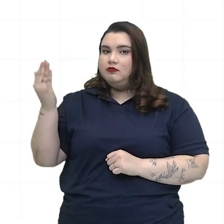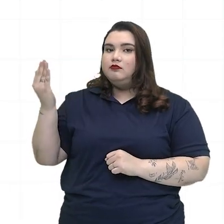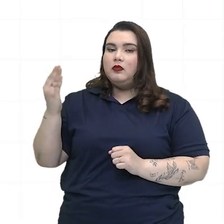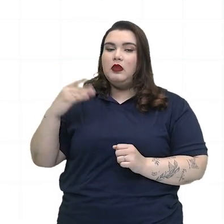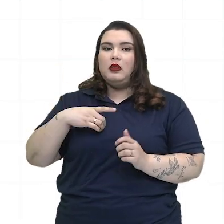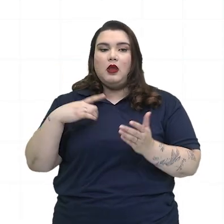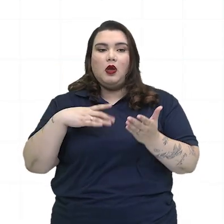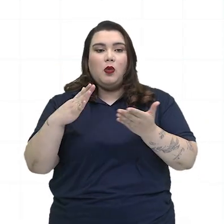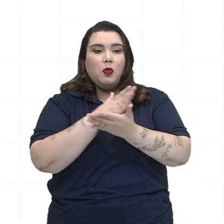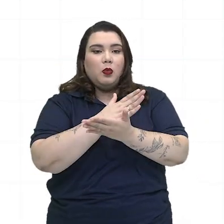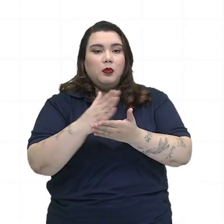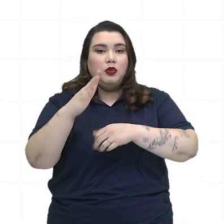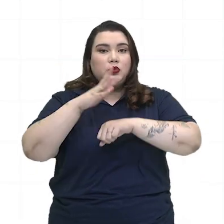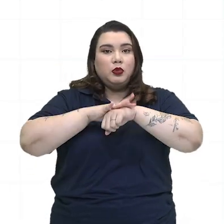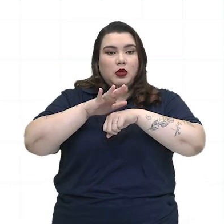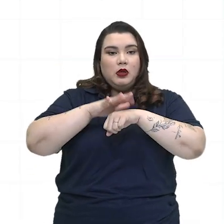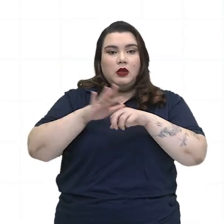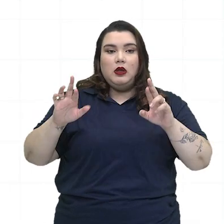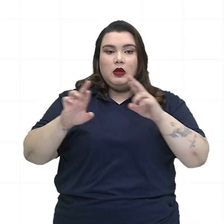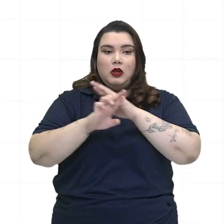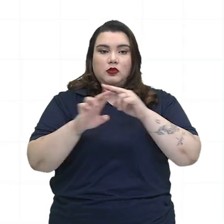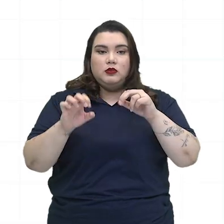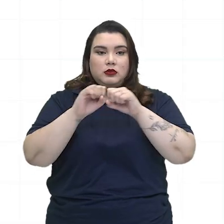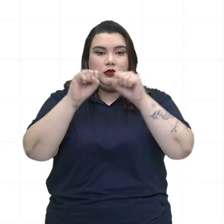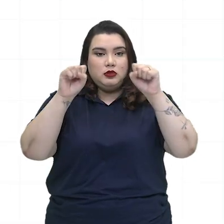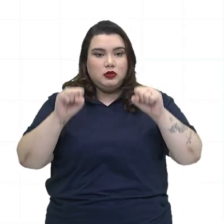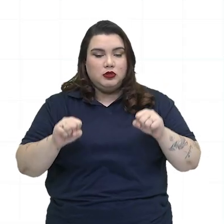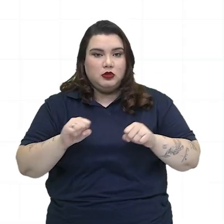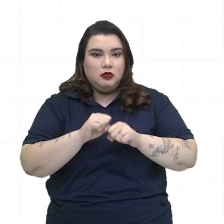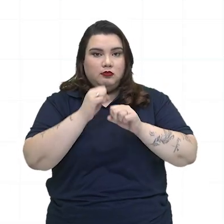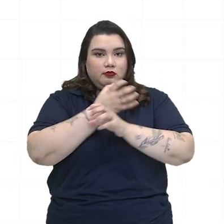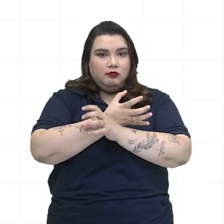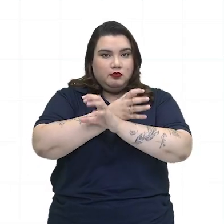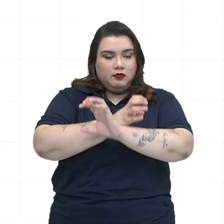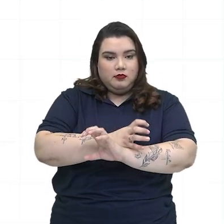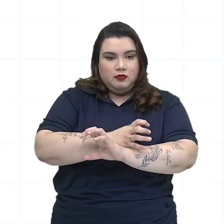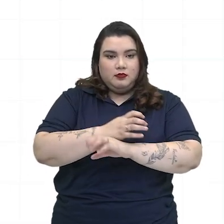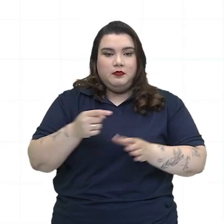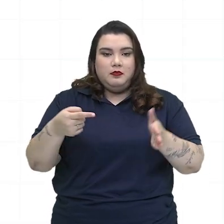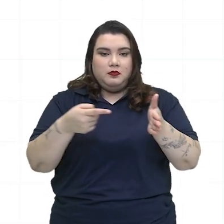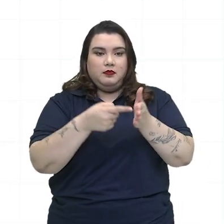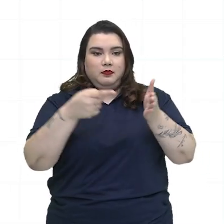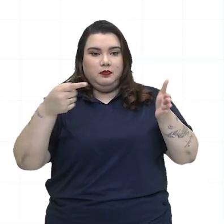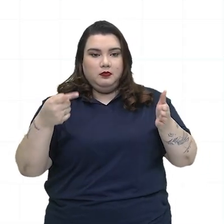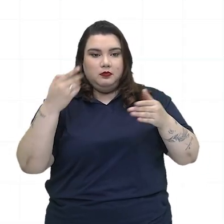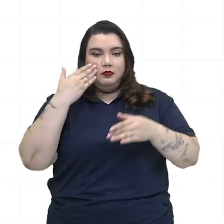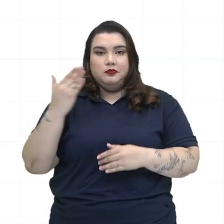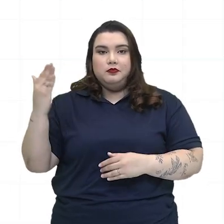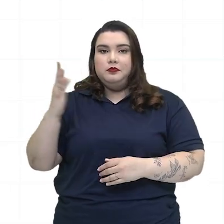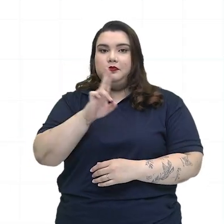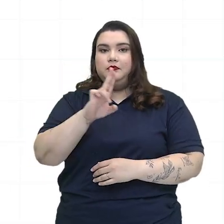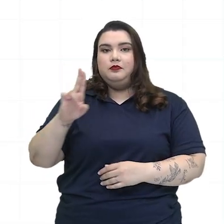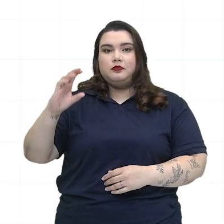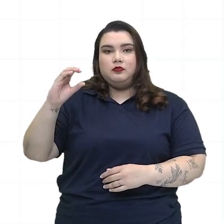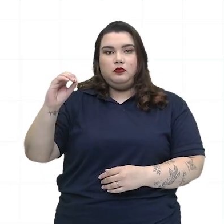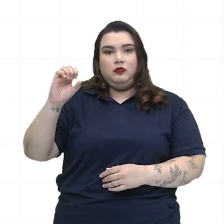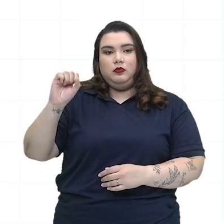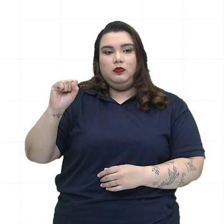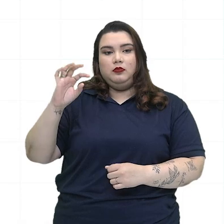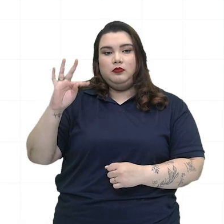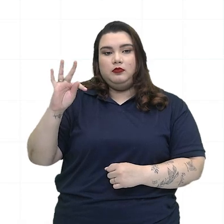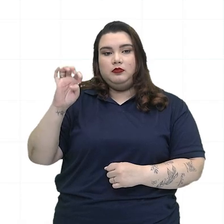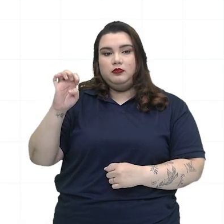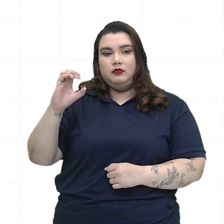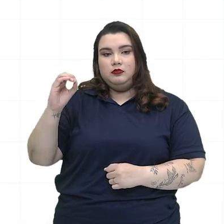algumas doenças relacionadas ao sistema esquelético. A primeira delas que eu vou citar aí é osteoporose. O que causa